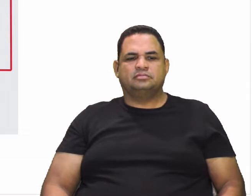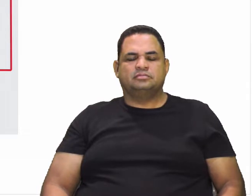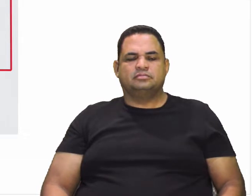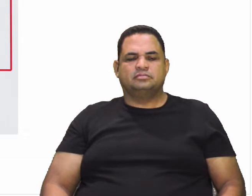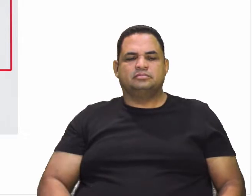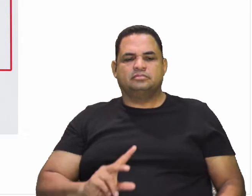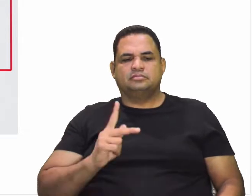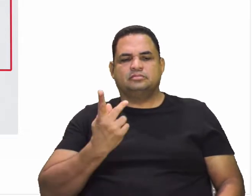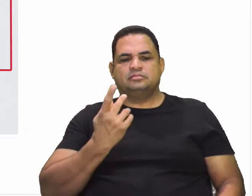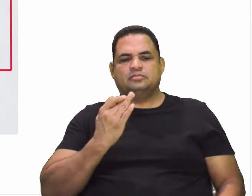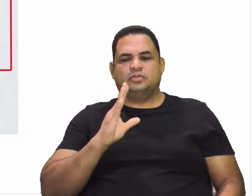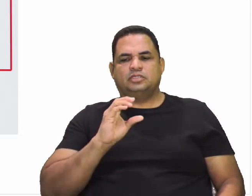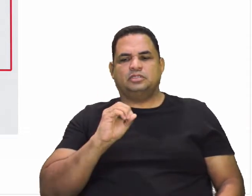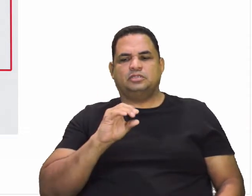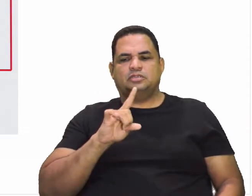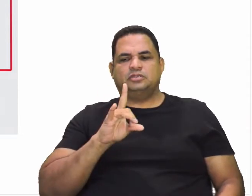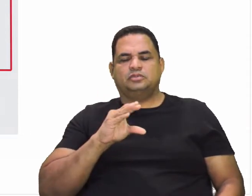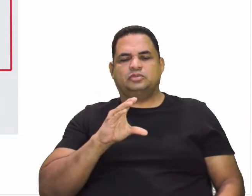Hominídeos.